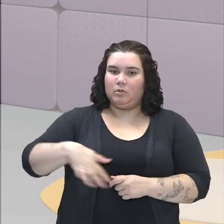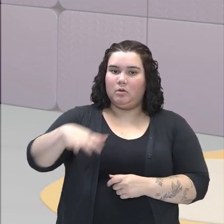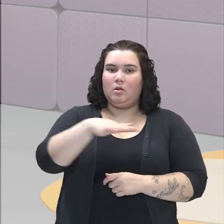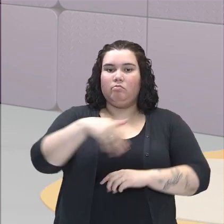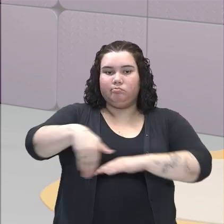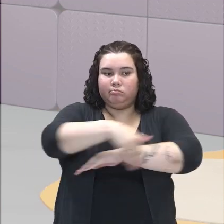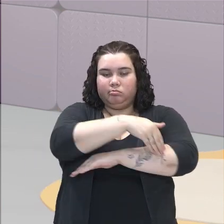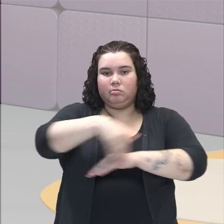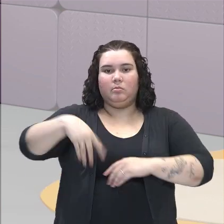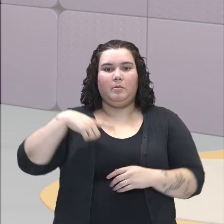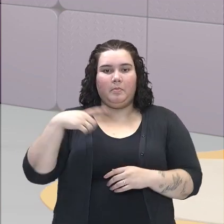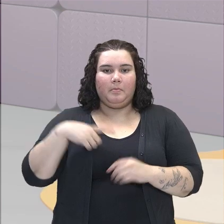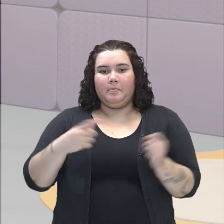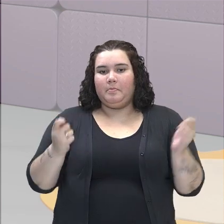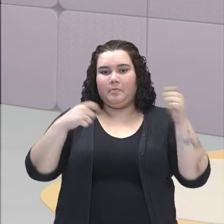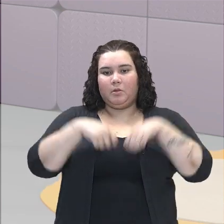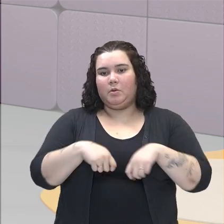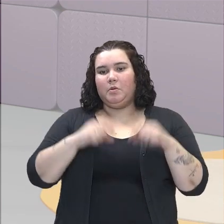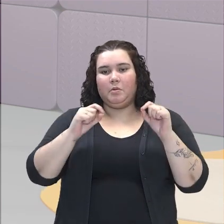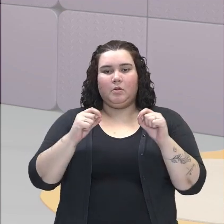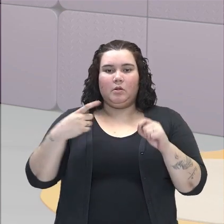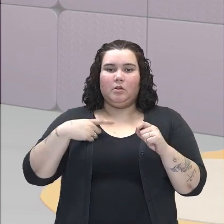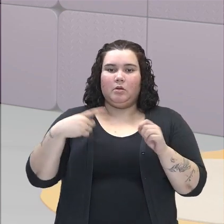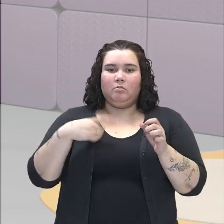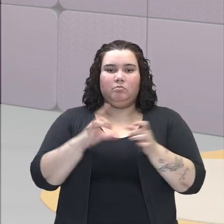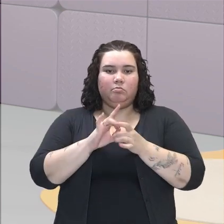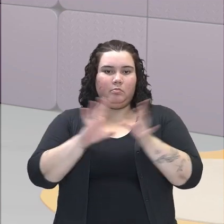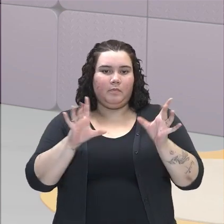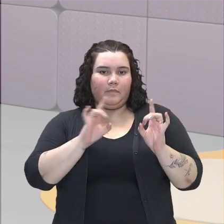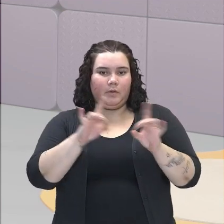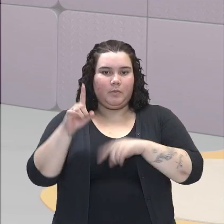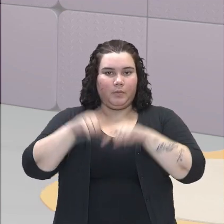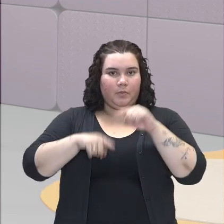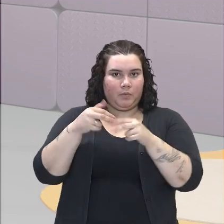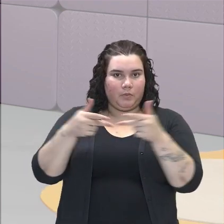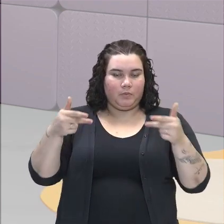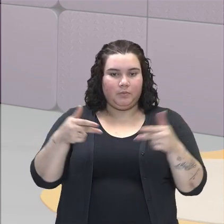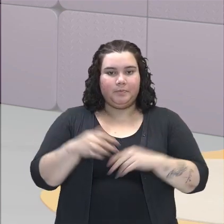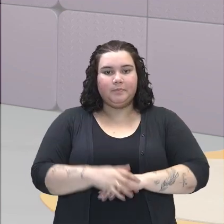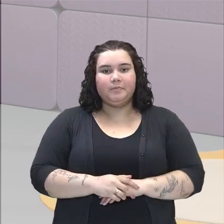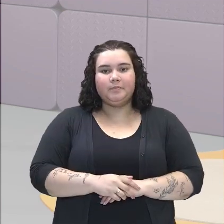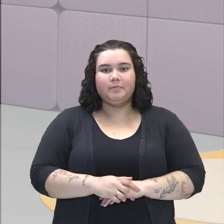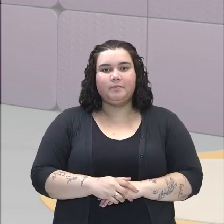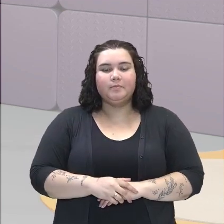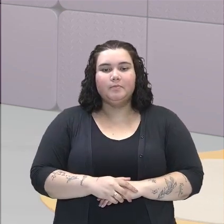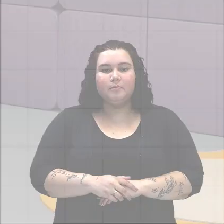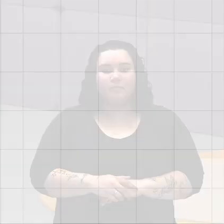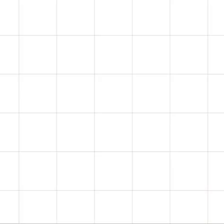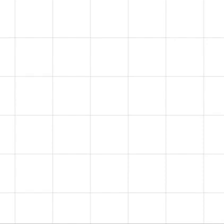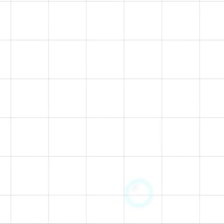território brasileiro, de maneira geral, as rodovias são elas que permitem com que se escoe a produção.